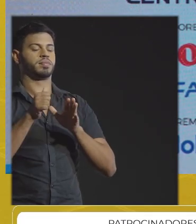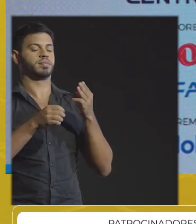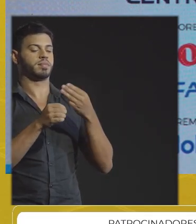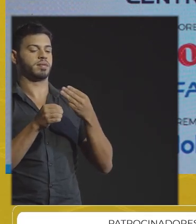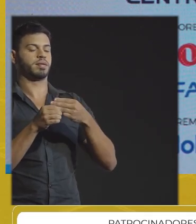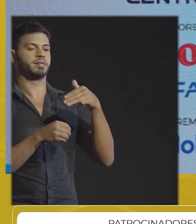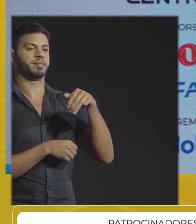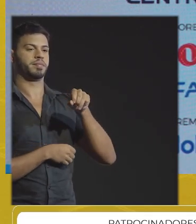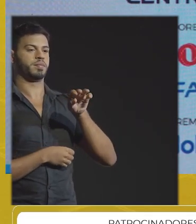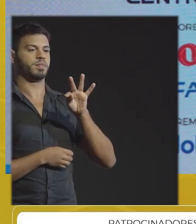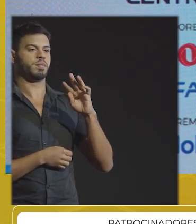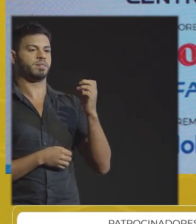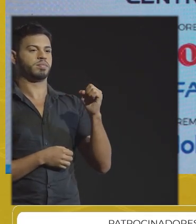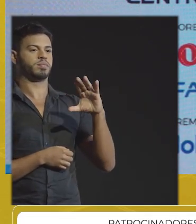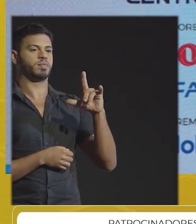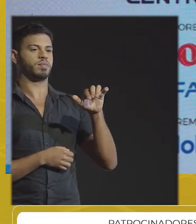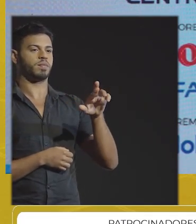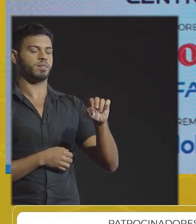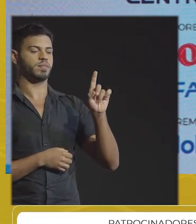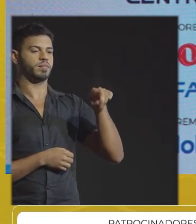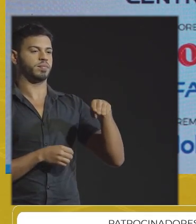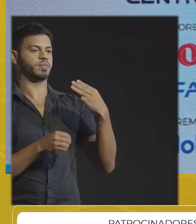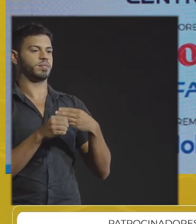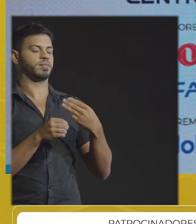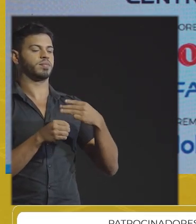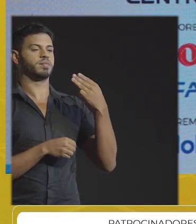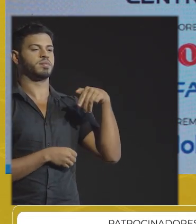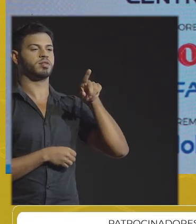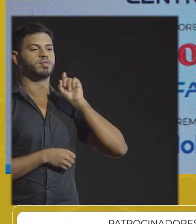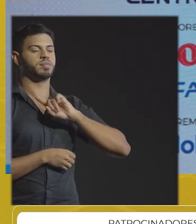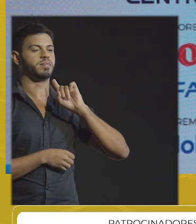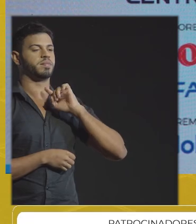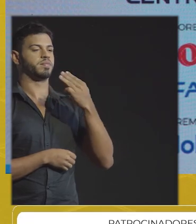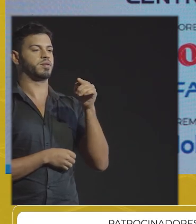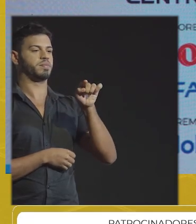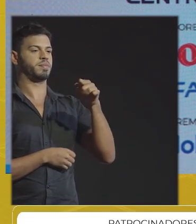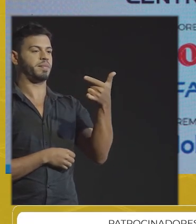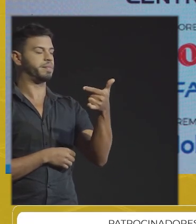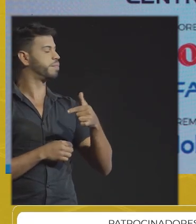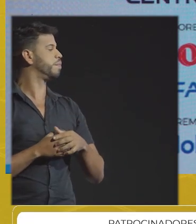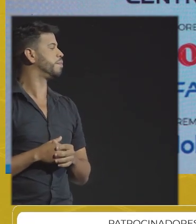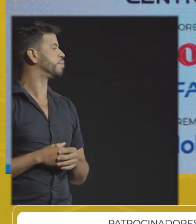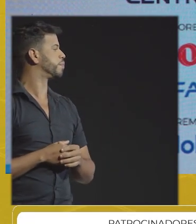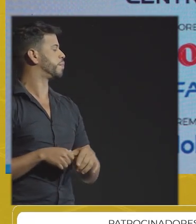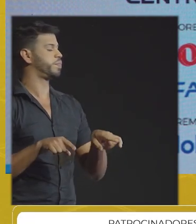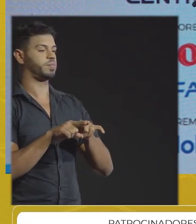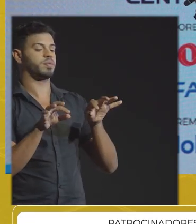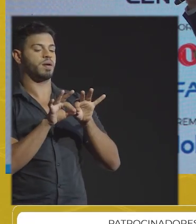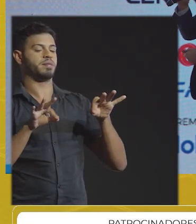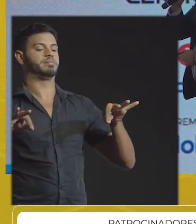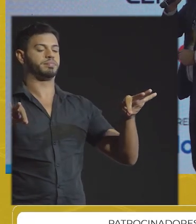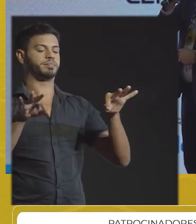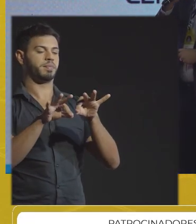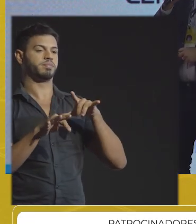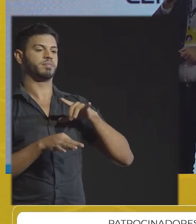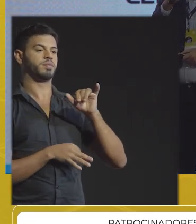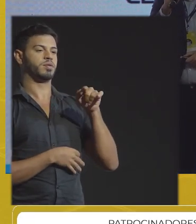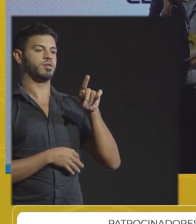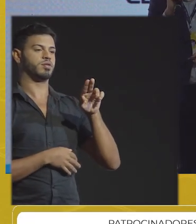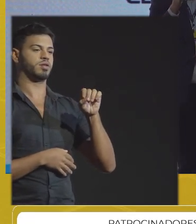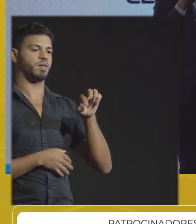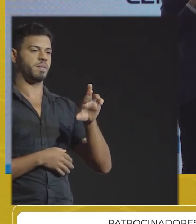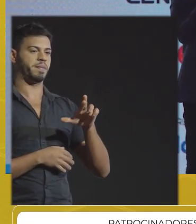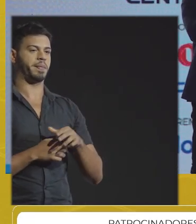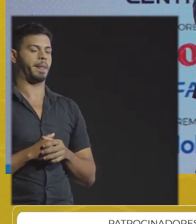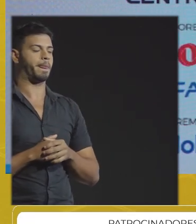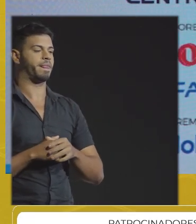Montes Claros estado de Minas Gerais uma usina de 3.2 MW pico com 2,5 de inversor